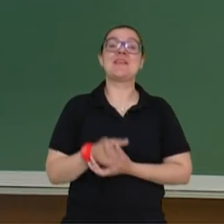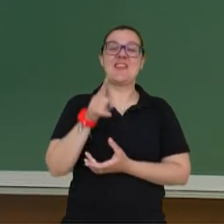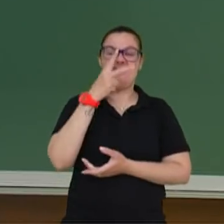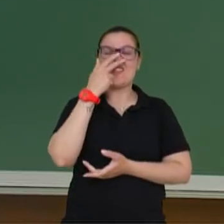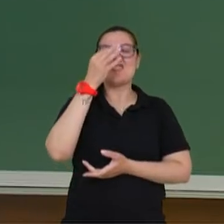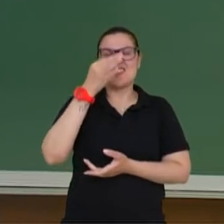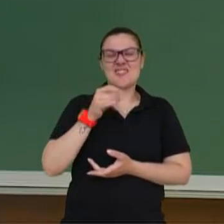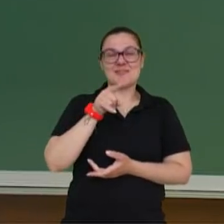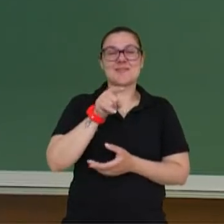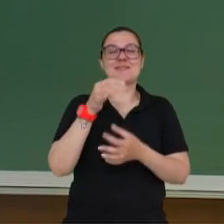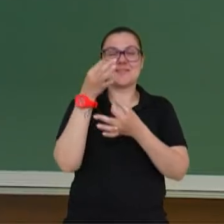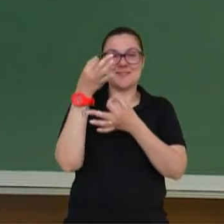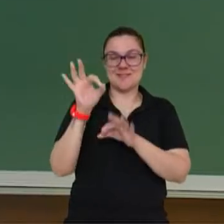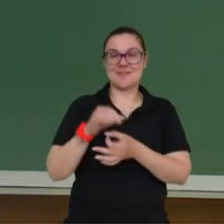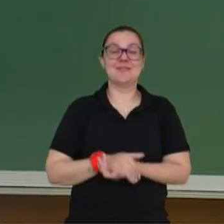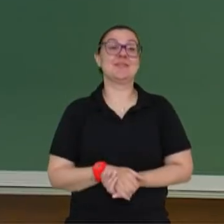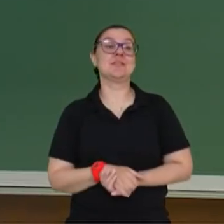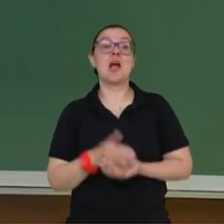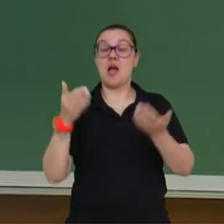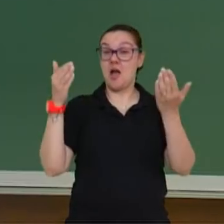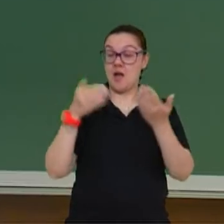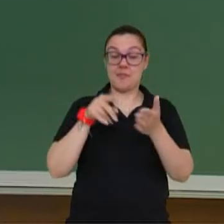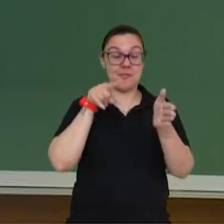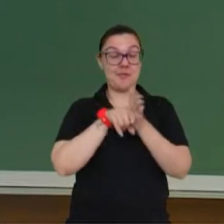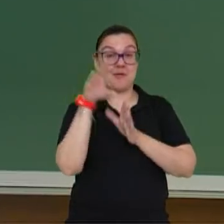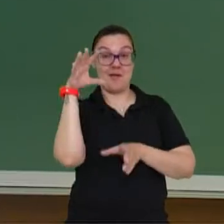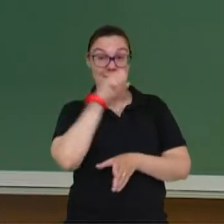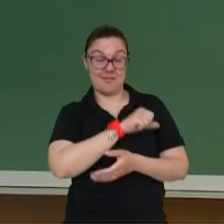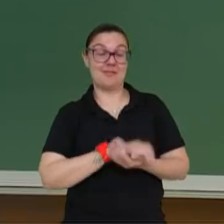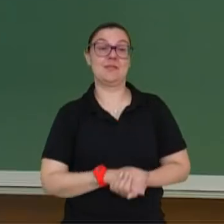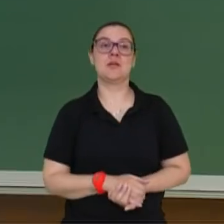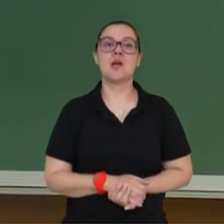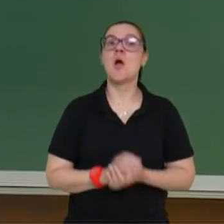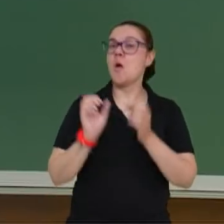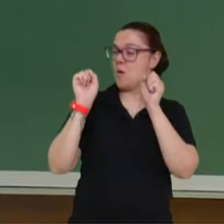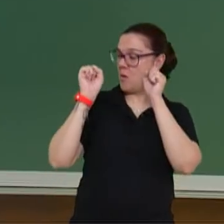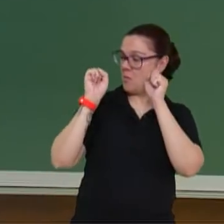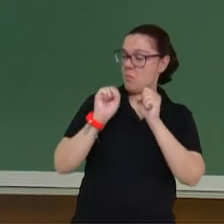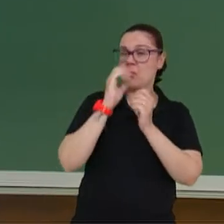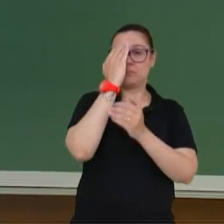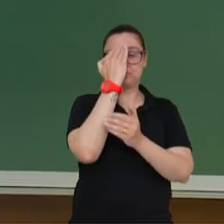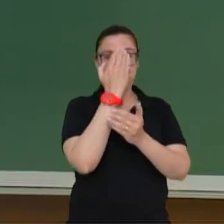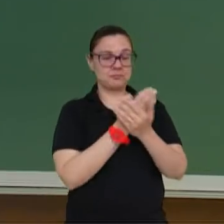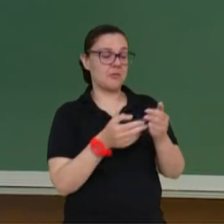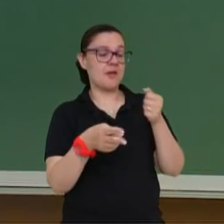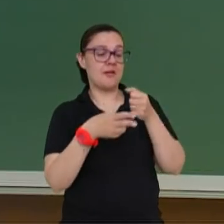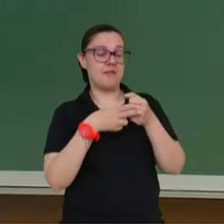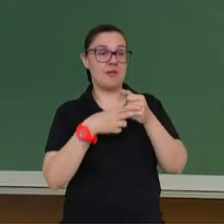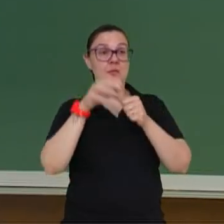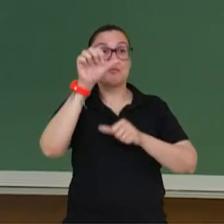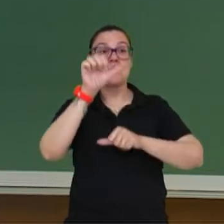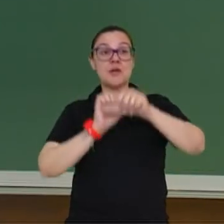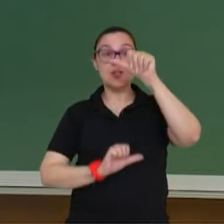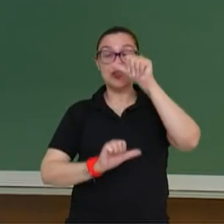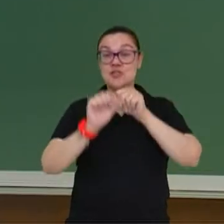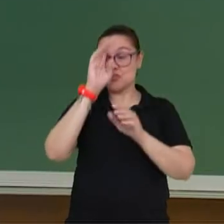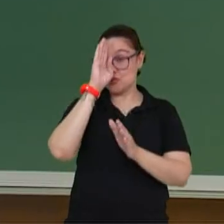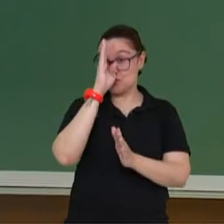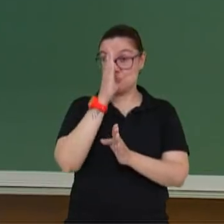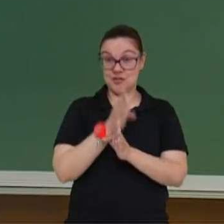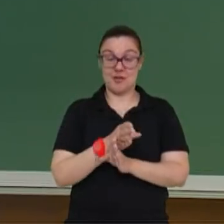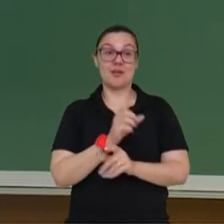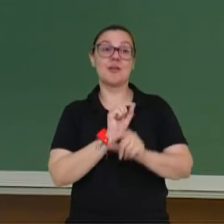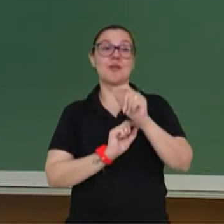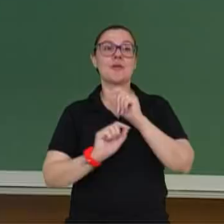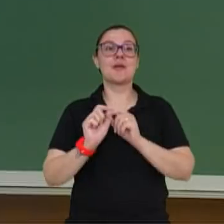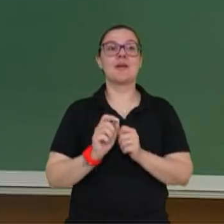você acertou. Próximo quiz. Pode-se afirmar que os verbos transitivos